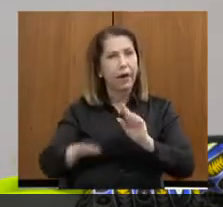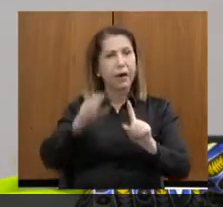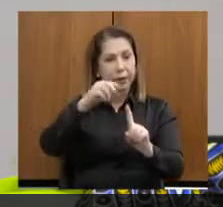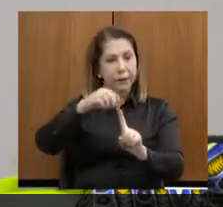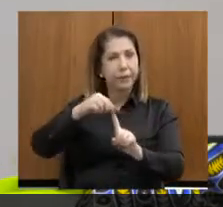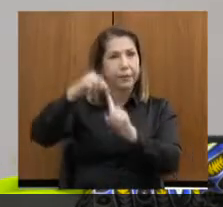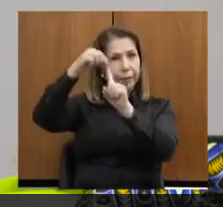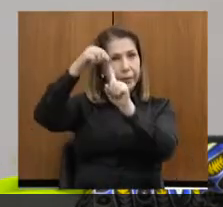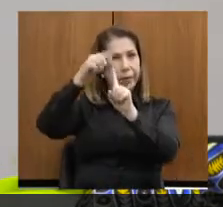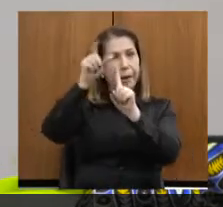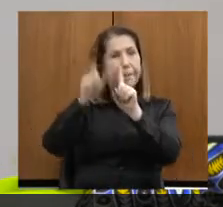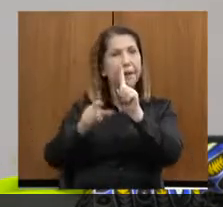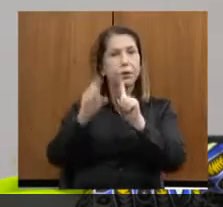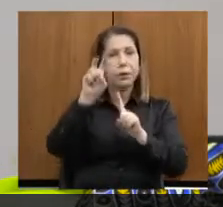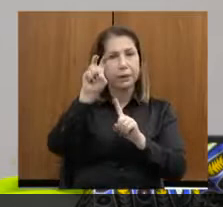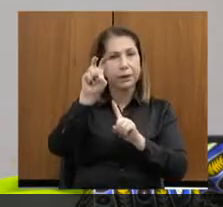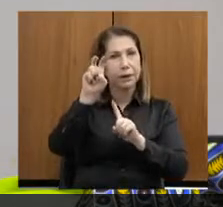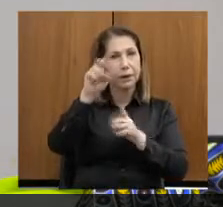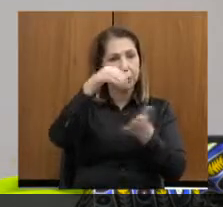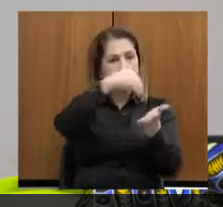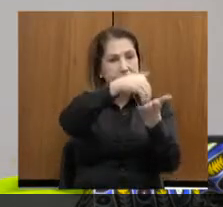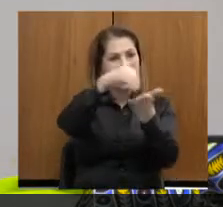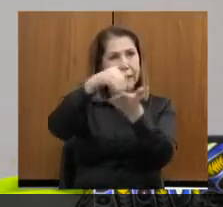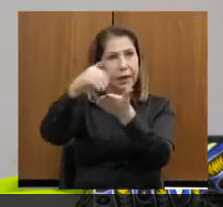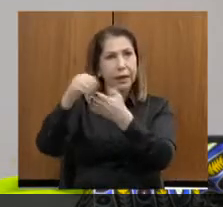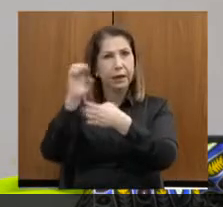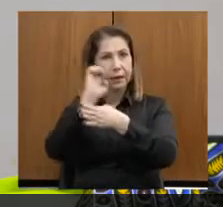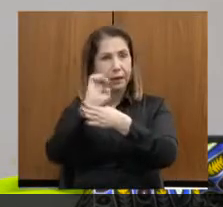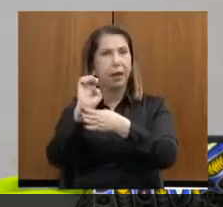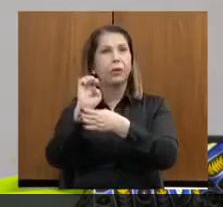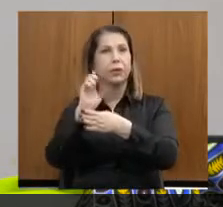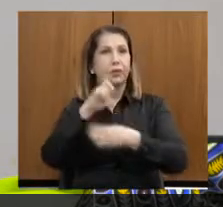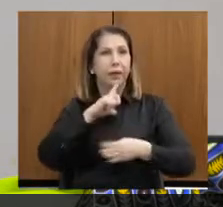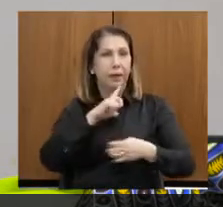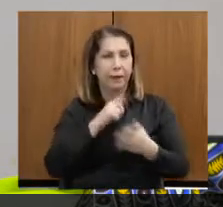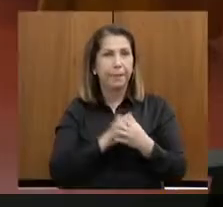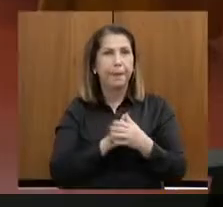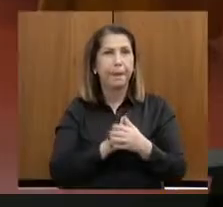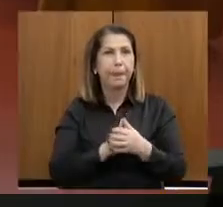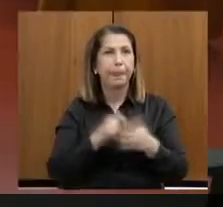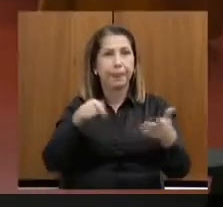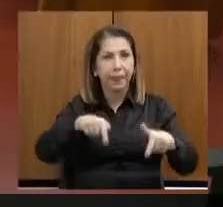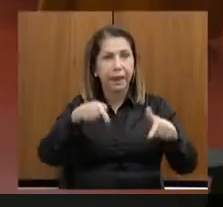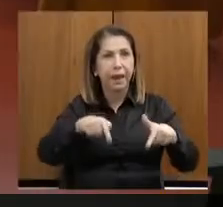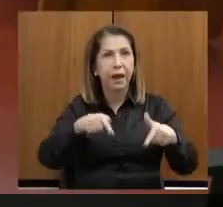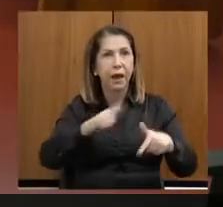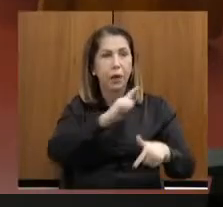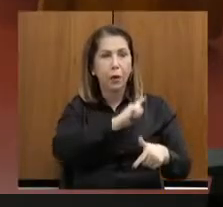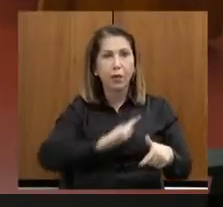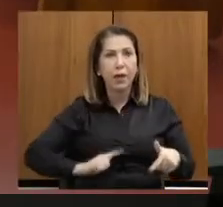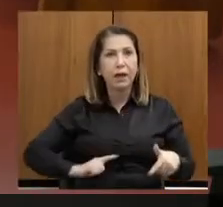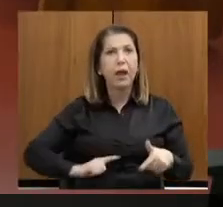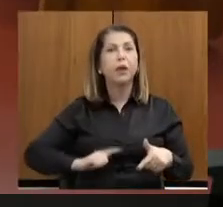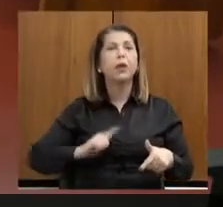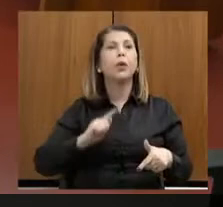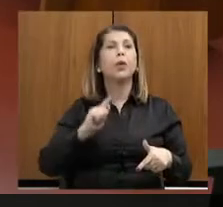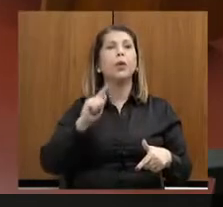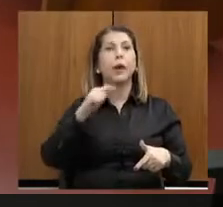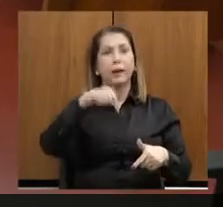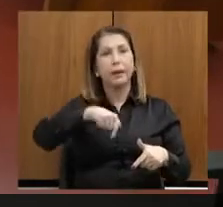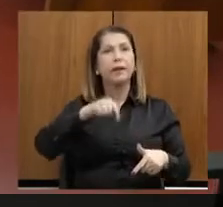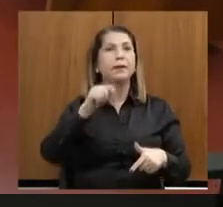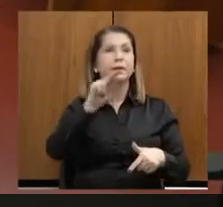representação de no mínimo cinco secretarias do Estado então é o governador Zema mandando os seus